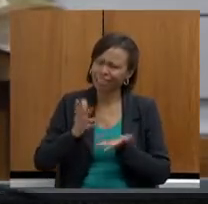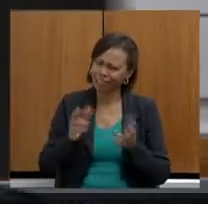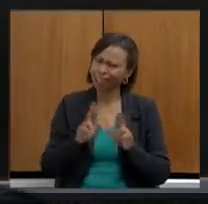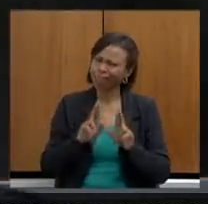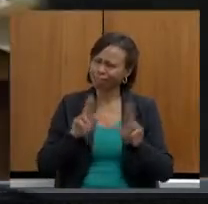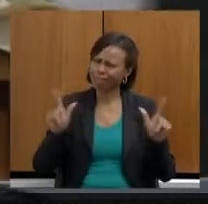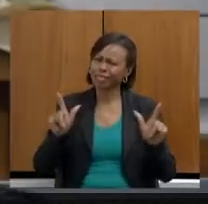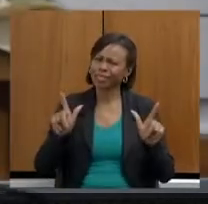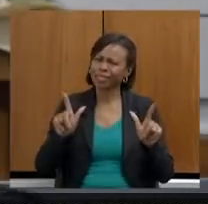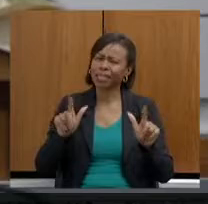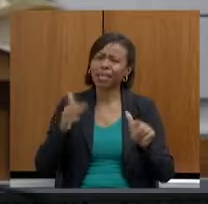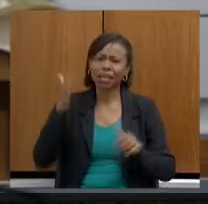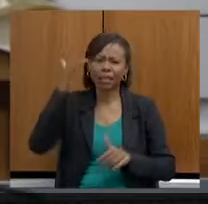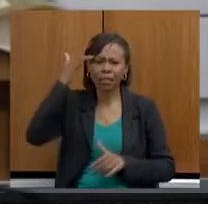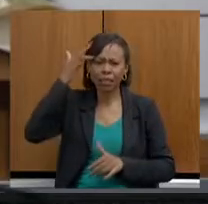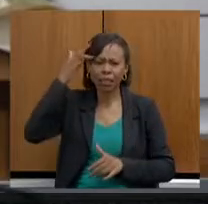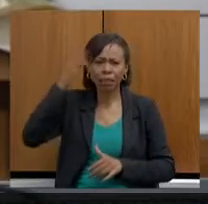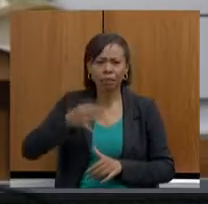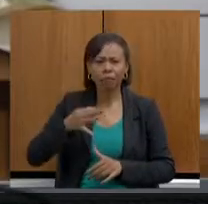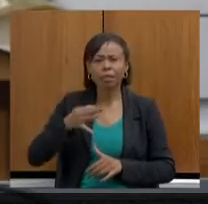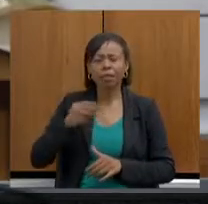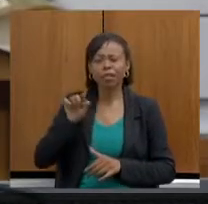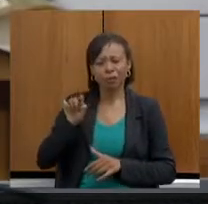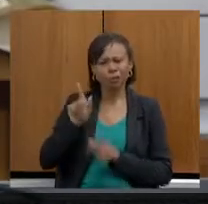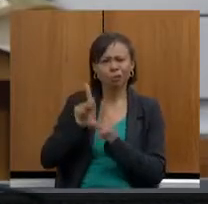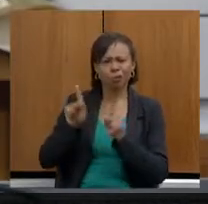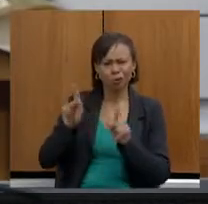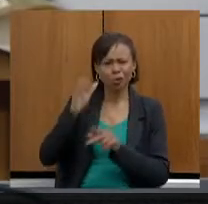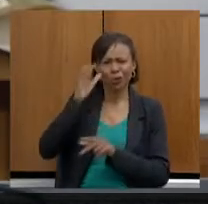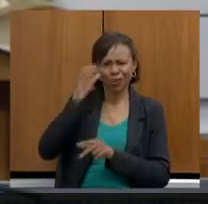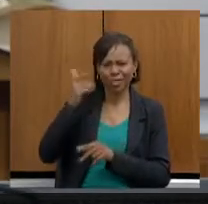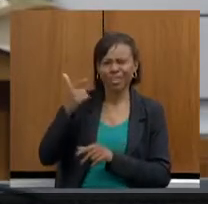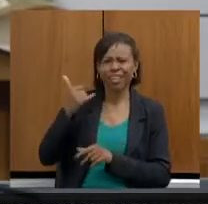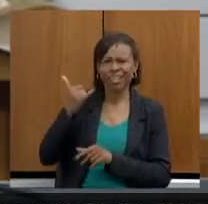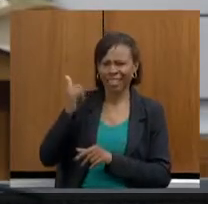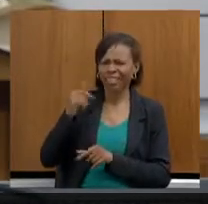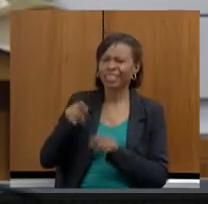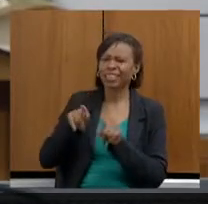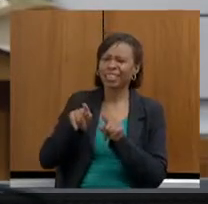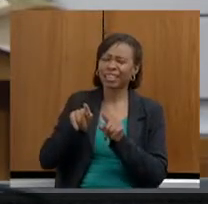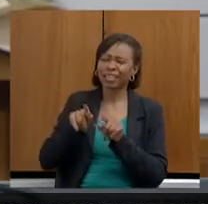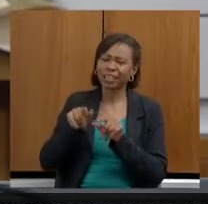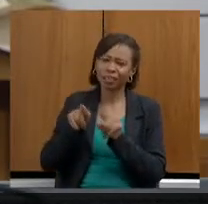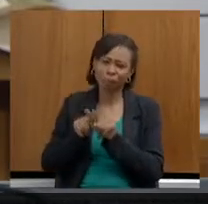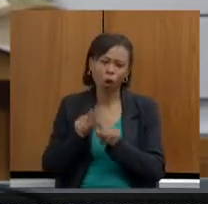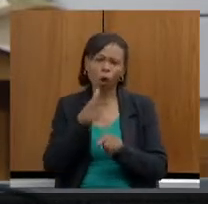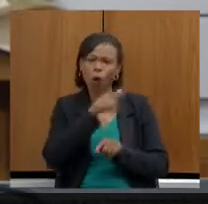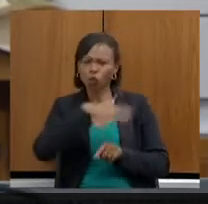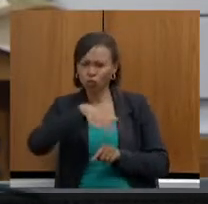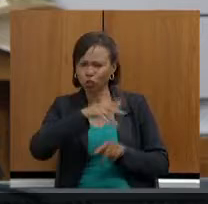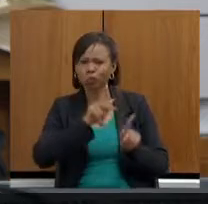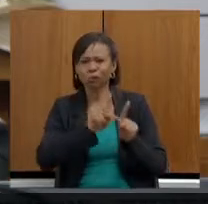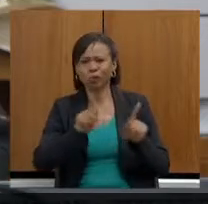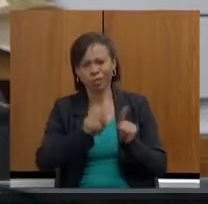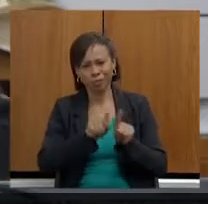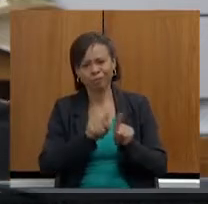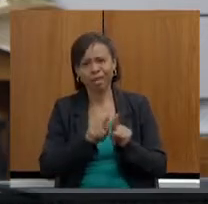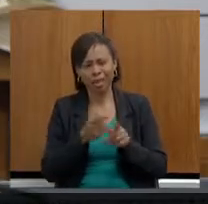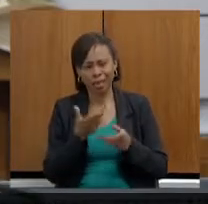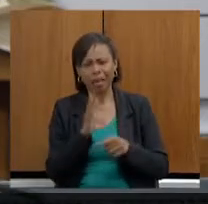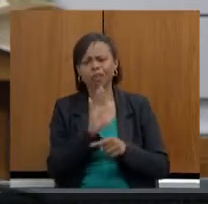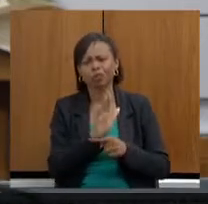grande diferença e eu tenho certeza que Professor também faz uma grande diferença é outra coisa que eu queria